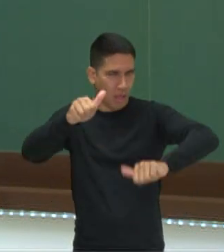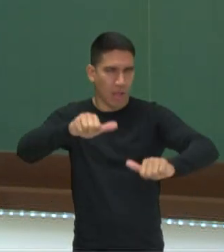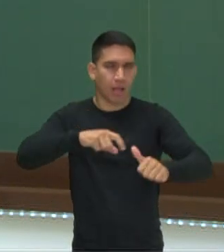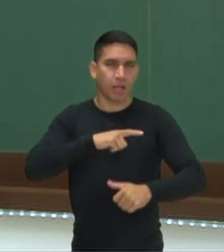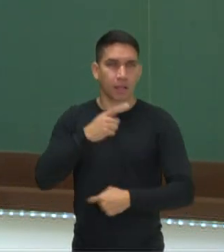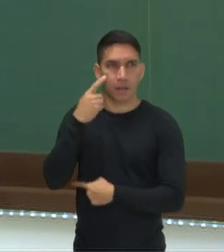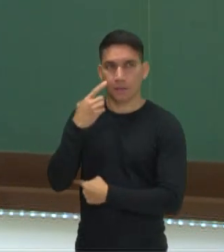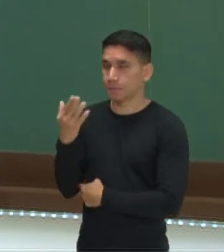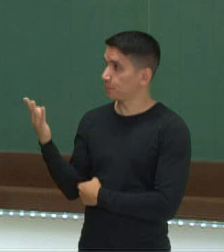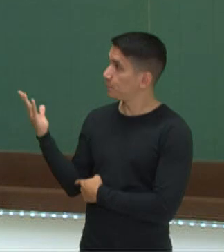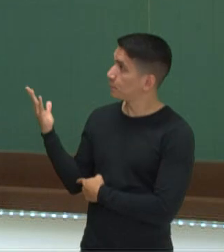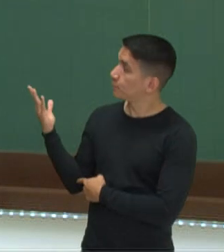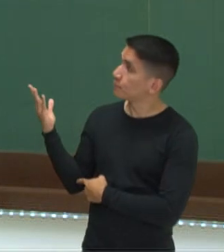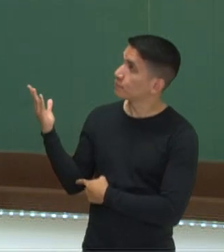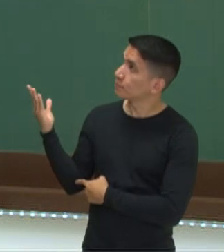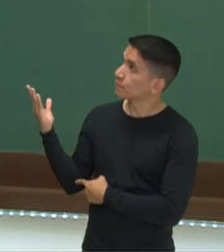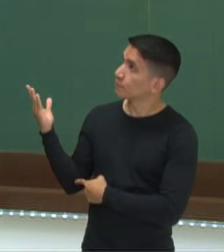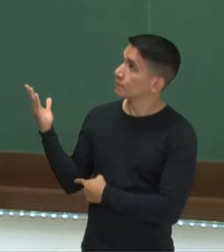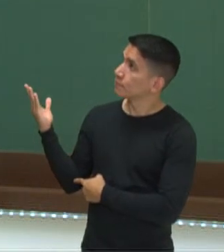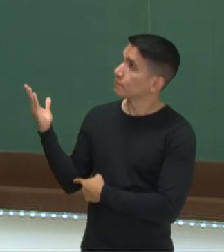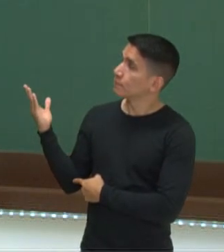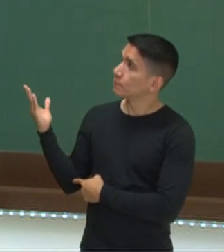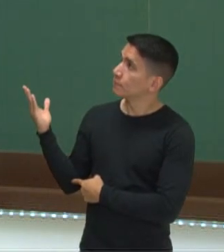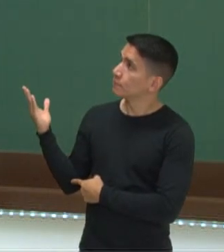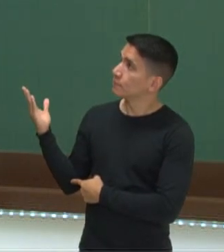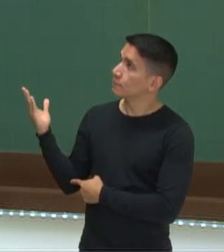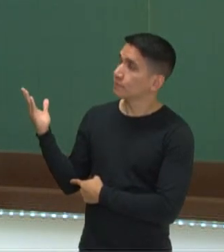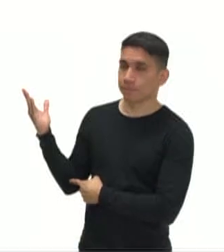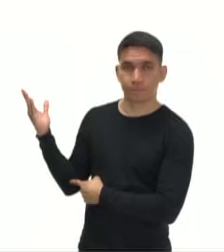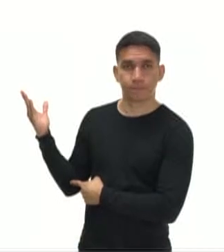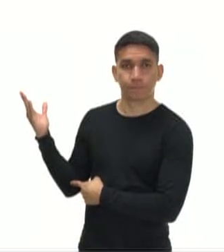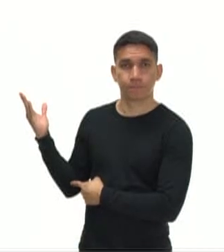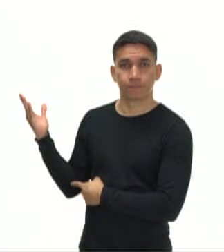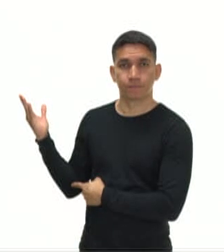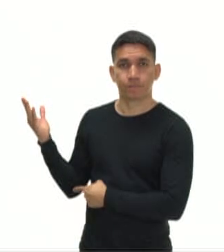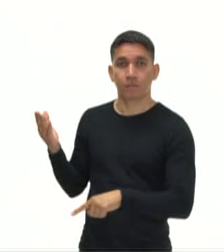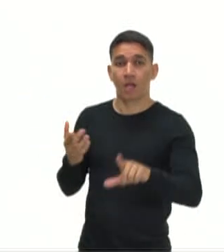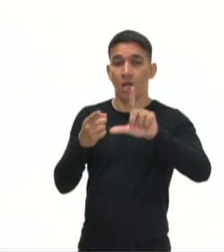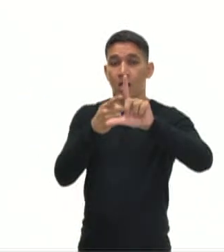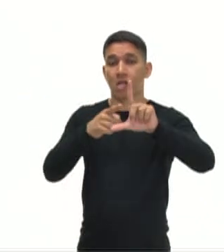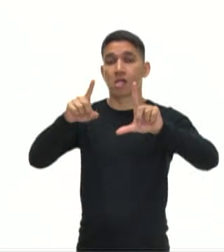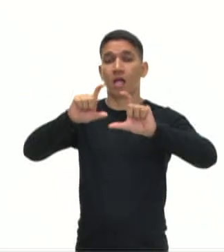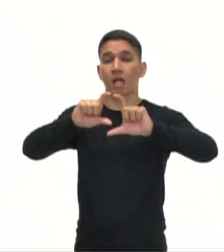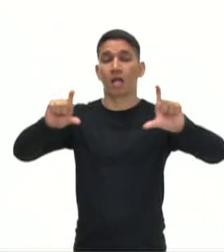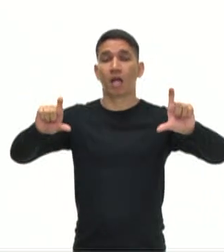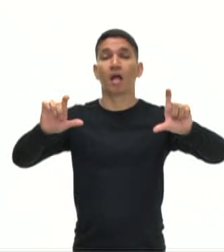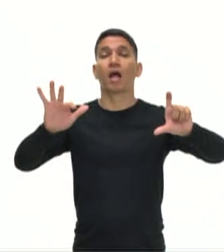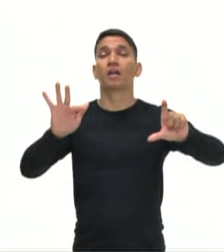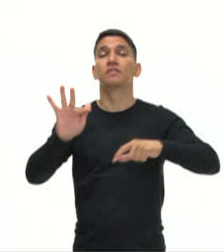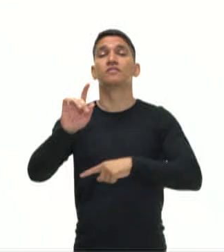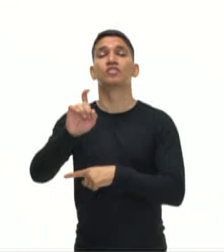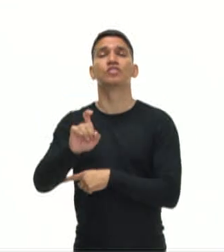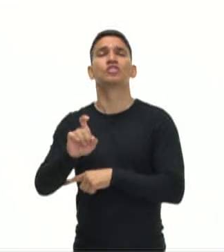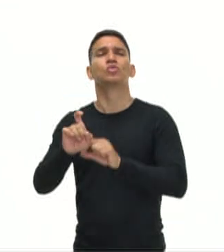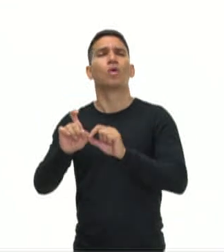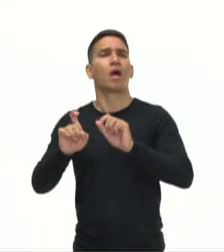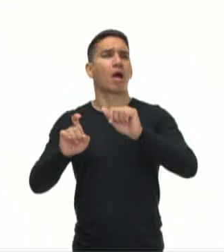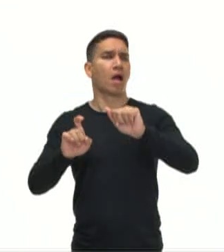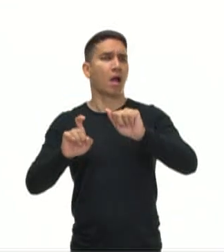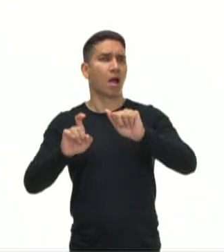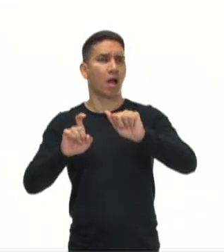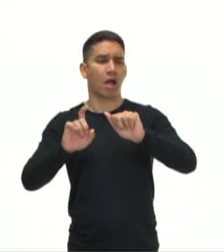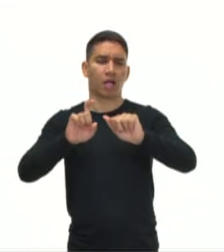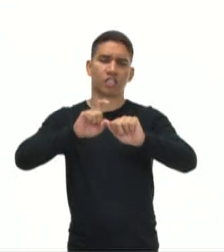o nosso gráfico construído ali. A curva da função f de x igual a na x passa pelo